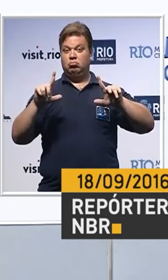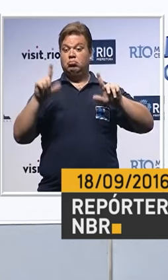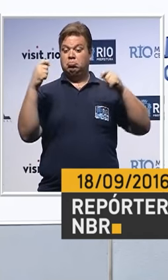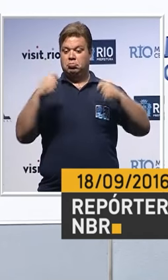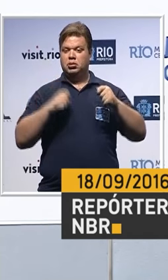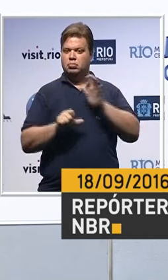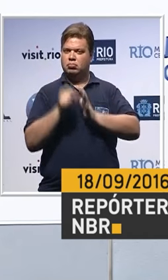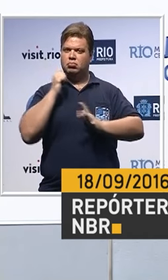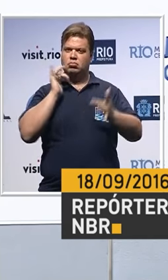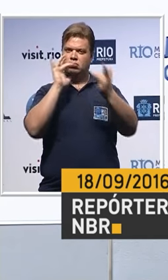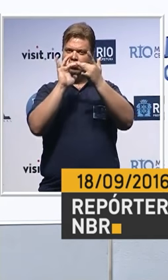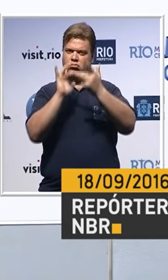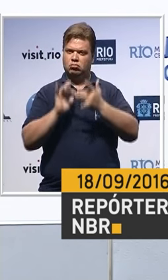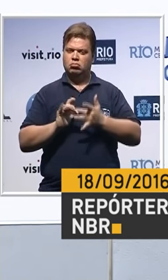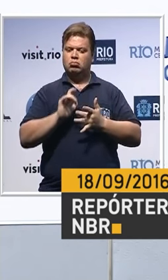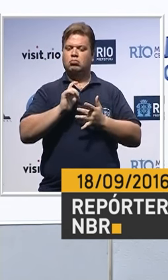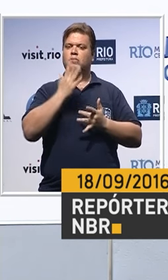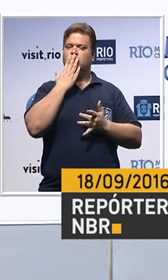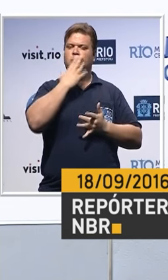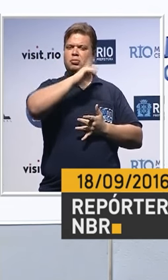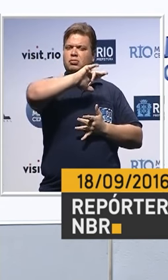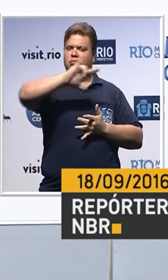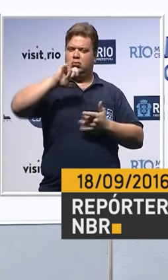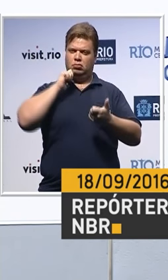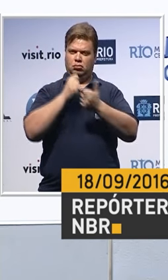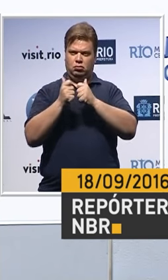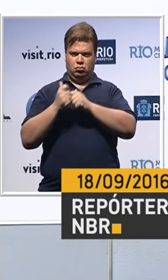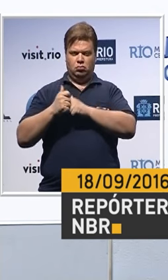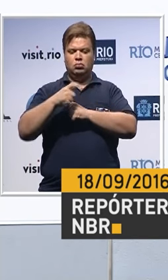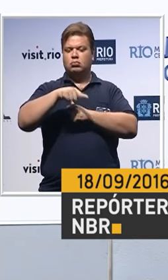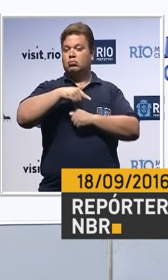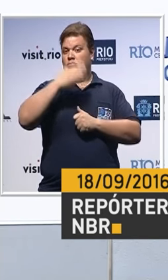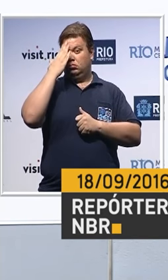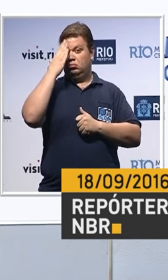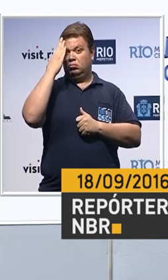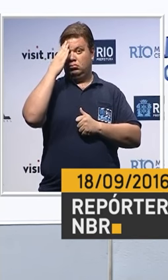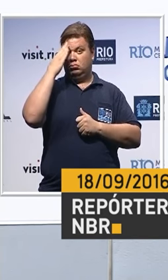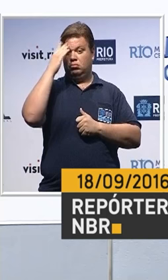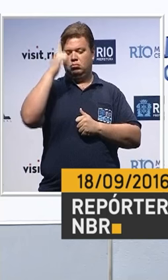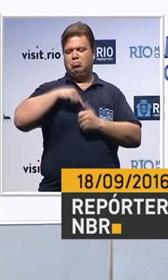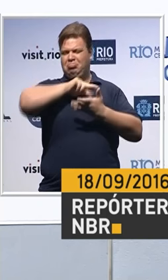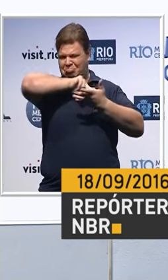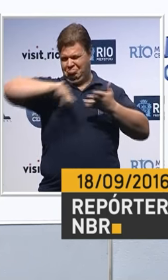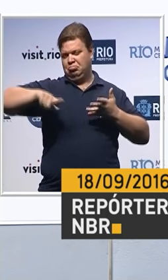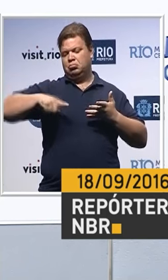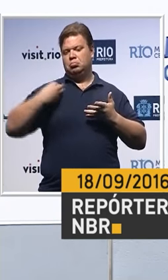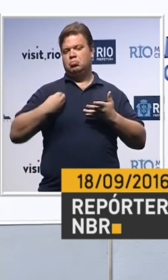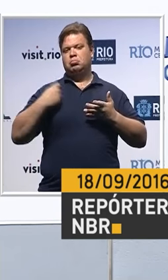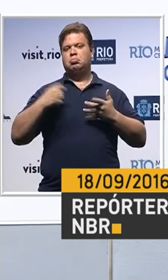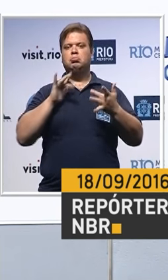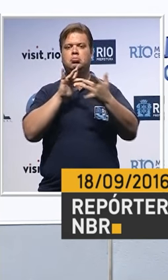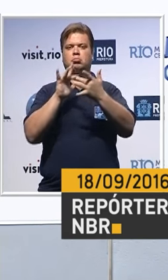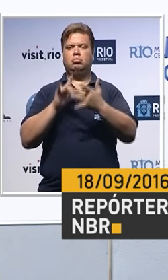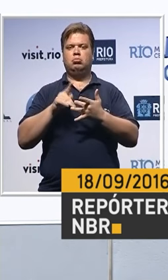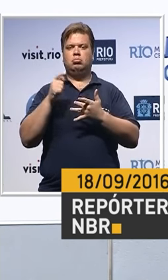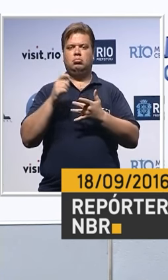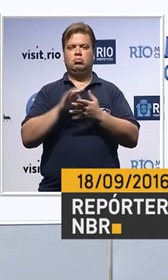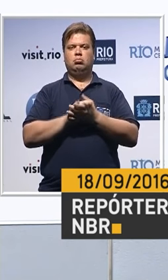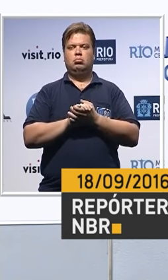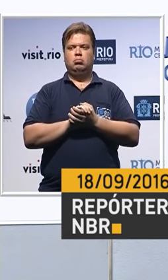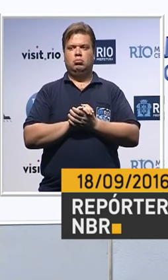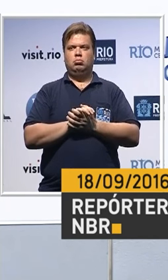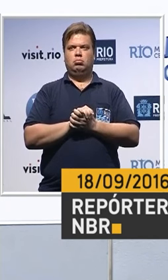com as mais diversas modalidades, com a participação nas mais diversas modalidades. Então, resumo nessas